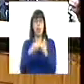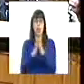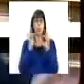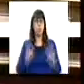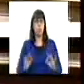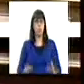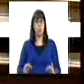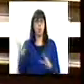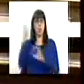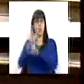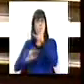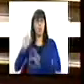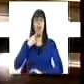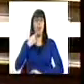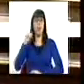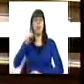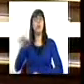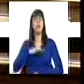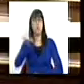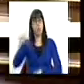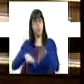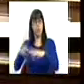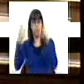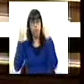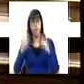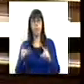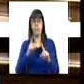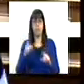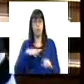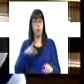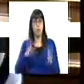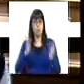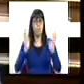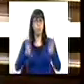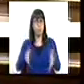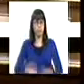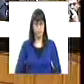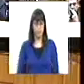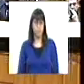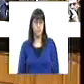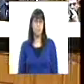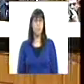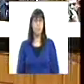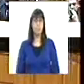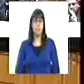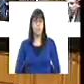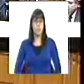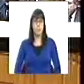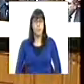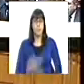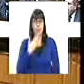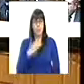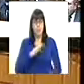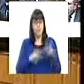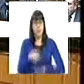tudo praticado, porque a União Europeia ditava e os senhores faziam. Não é disso que os portugueses precisam. Muito obrigado,